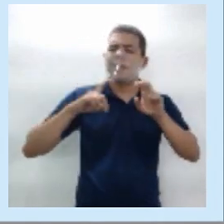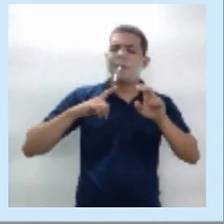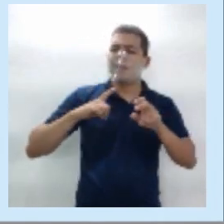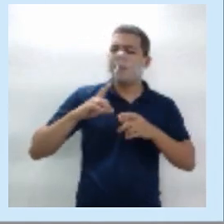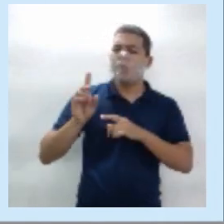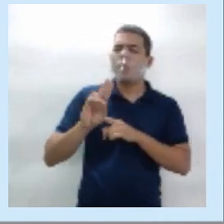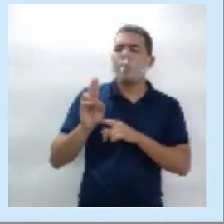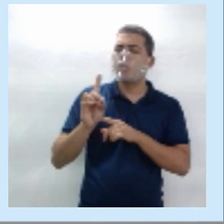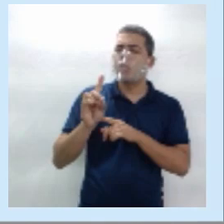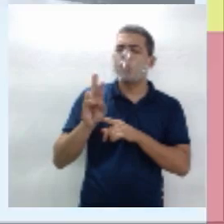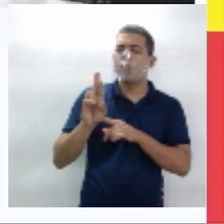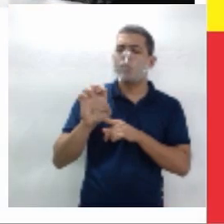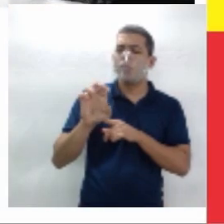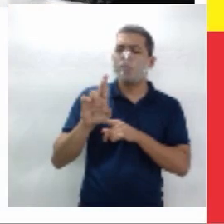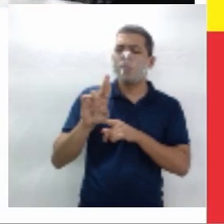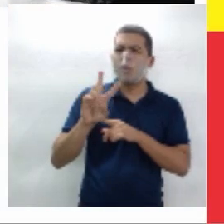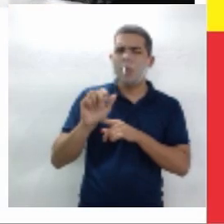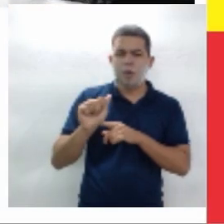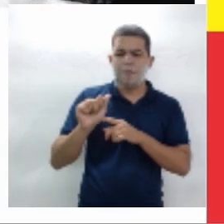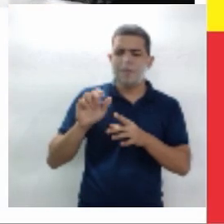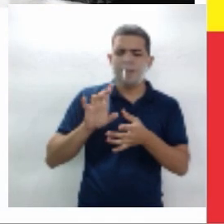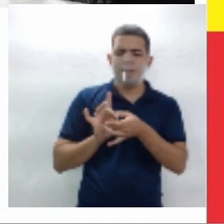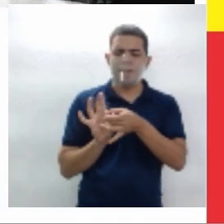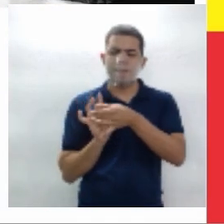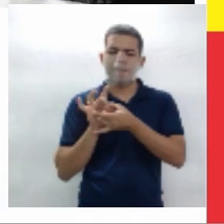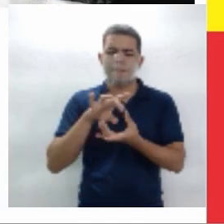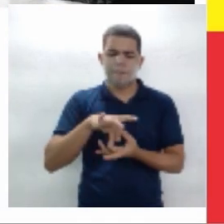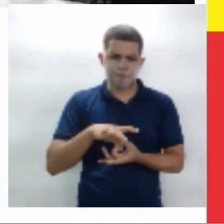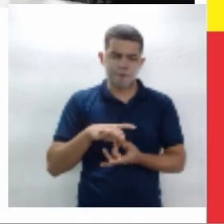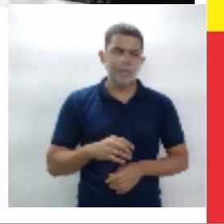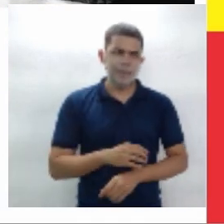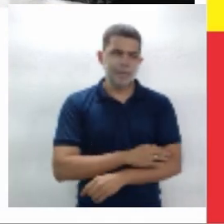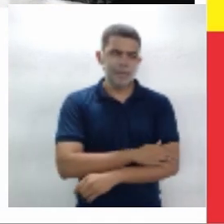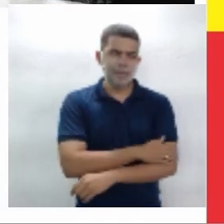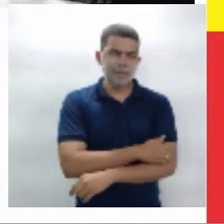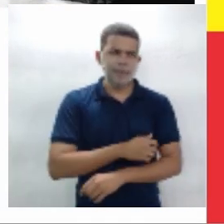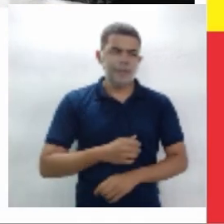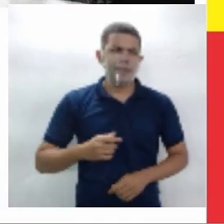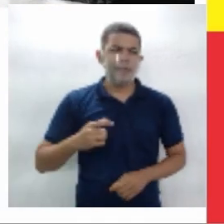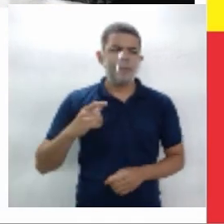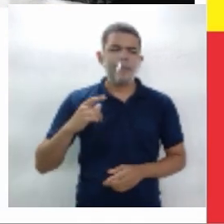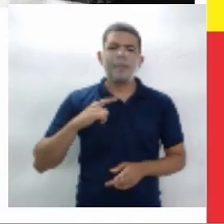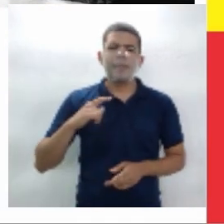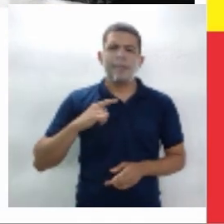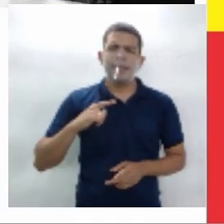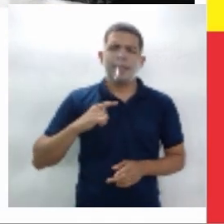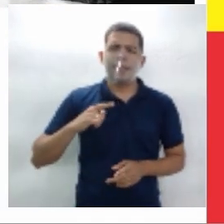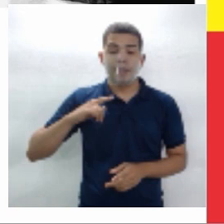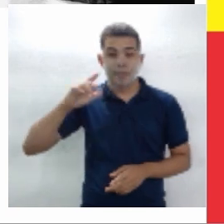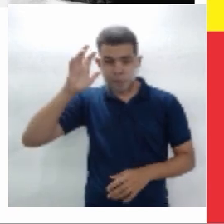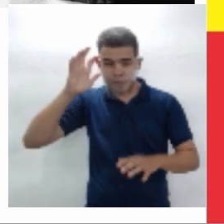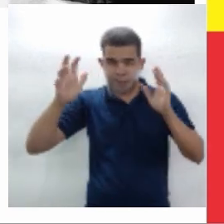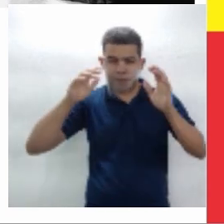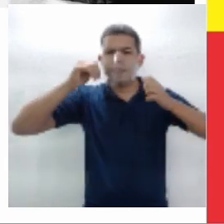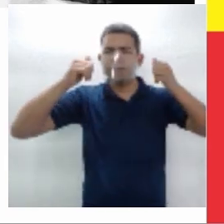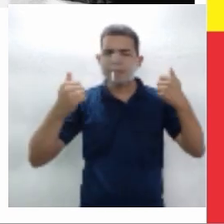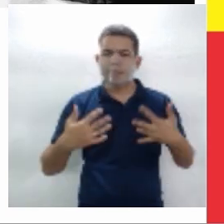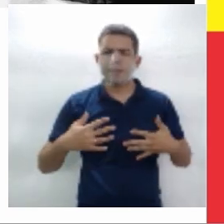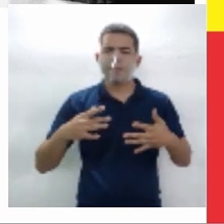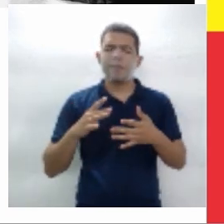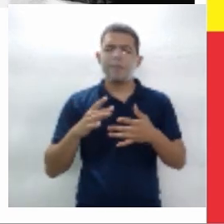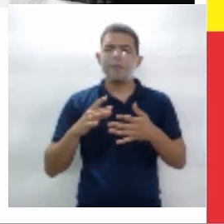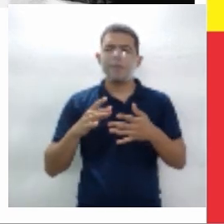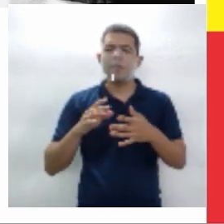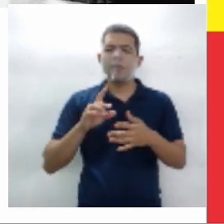deriva continental. Então, bom, toda vez que se fala da teoria da deriva continental, a gente